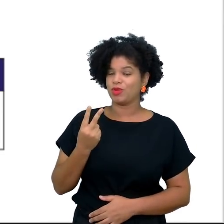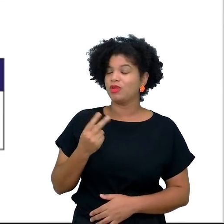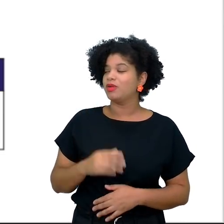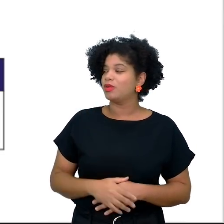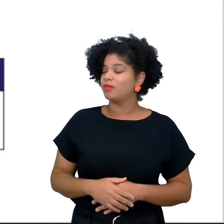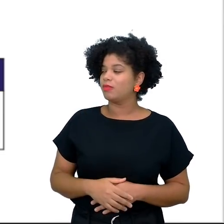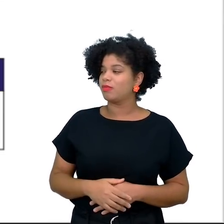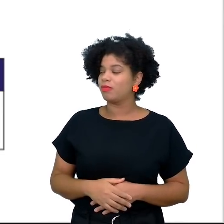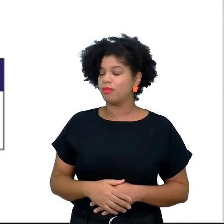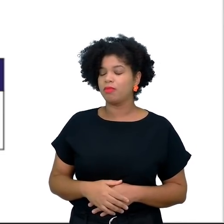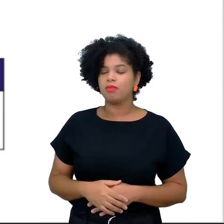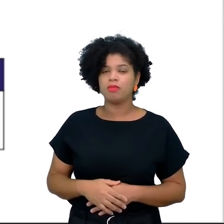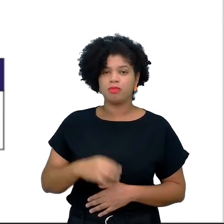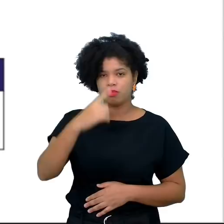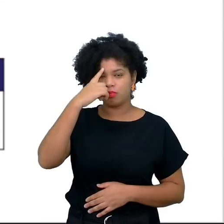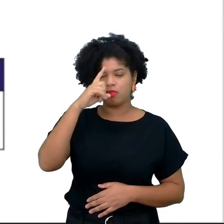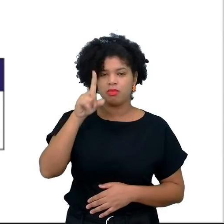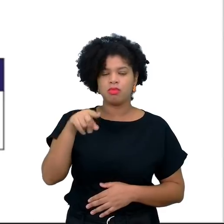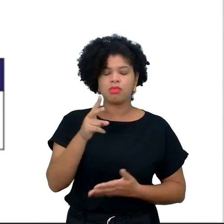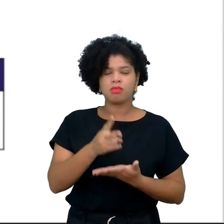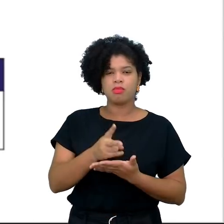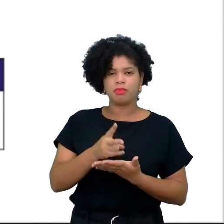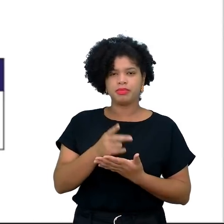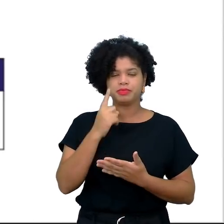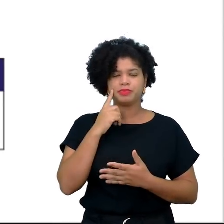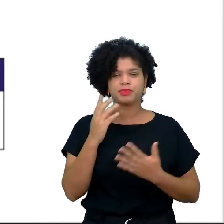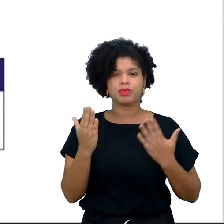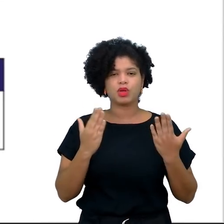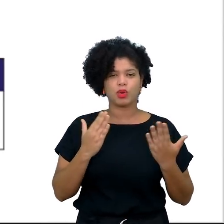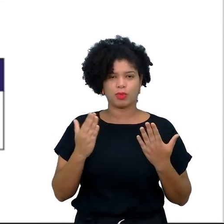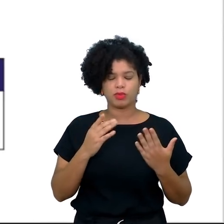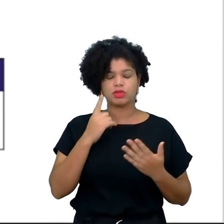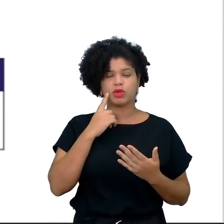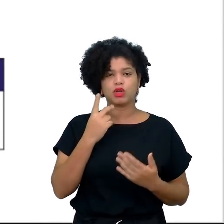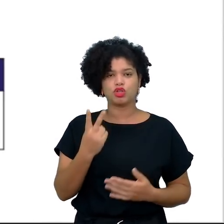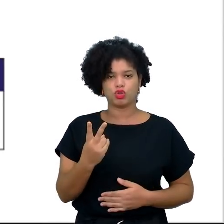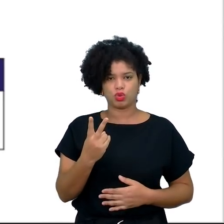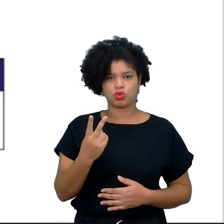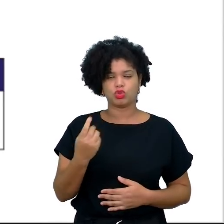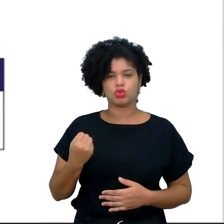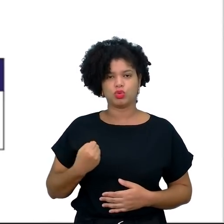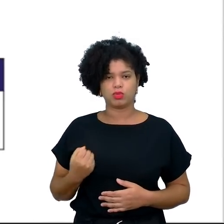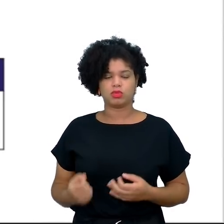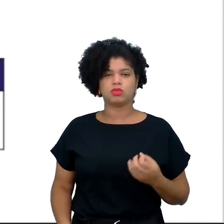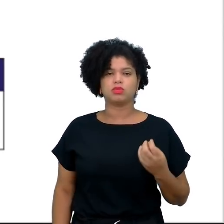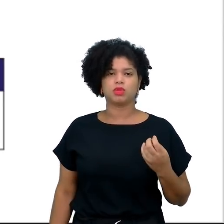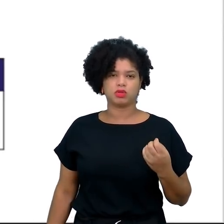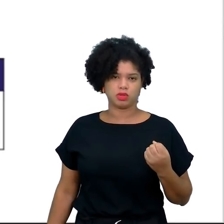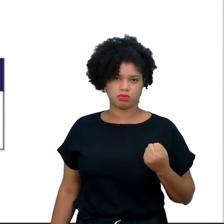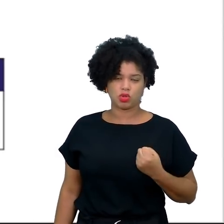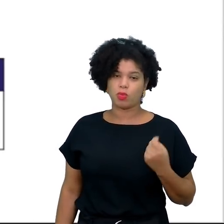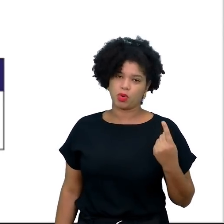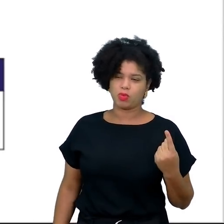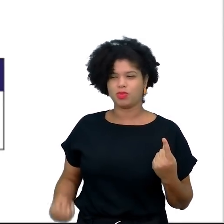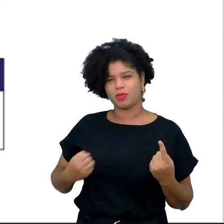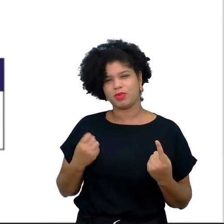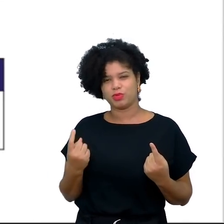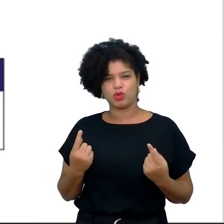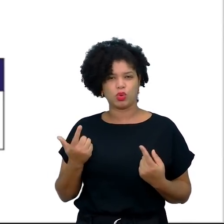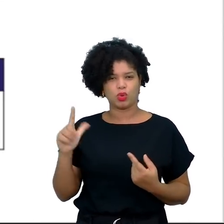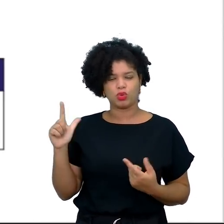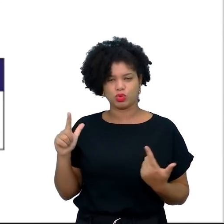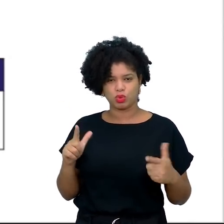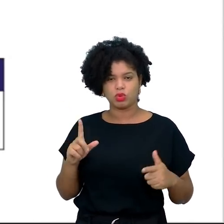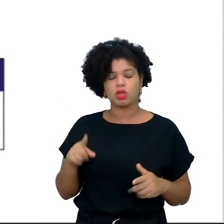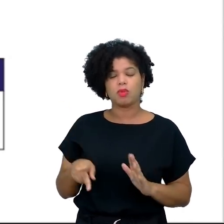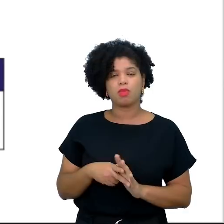ela é a mesma, né? Ou seja, os problemas de comparação, eles apresentam duas medidas de grandeza, né? E no caso aí, o sistema